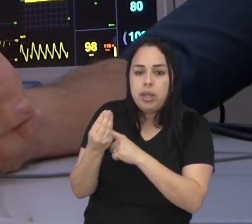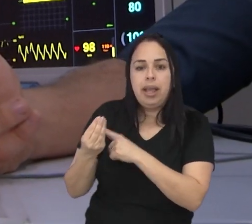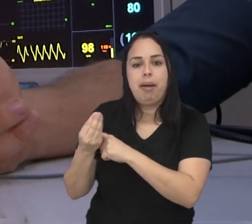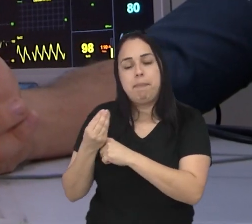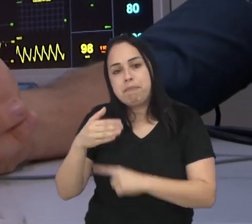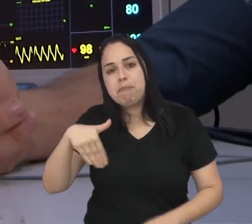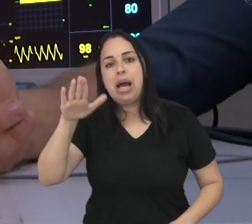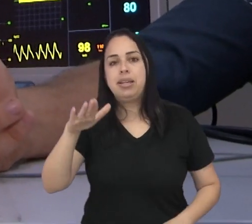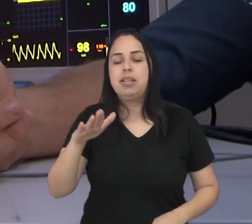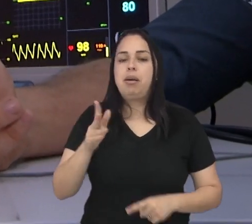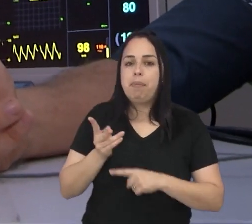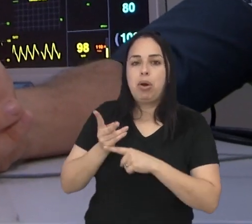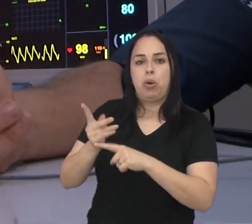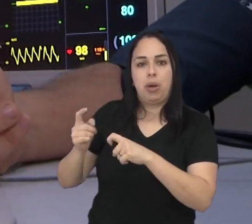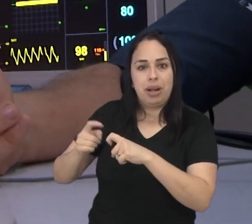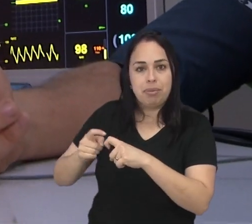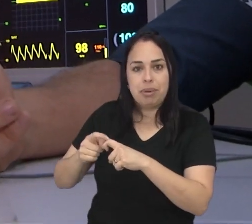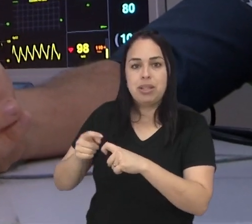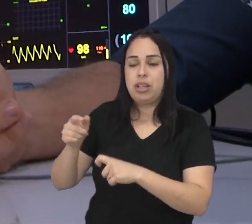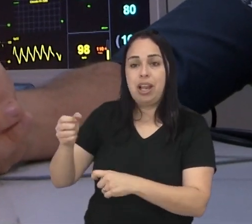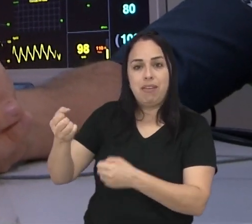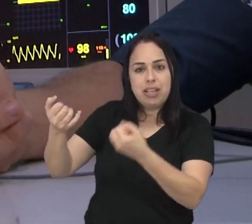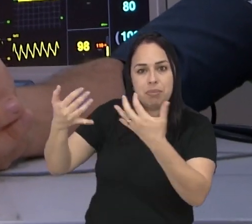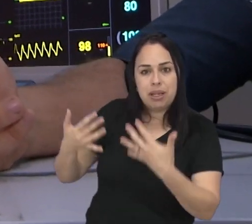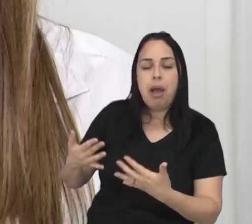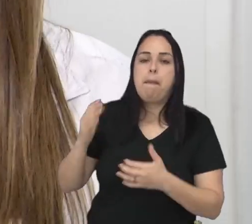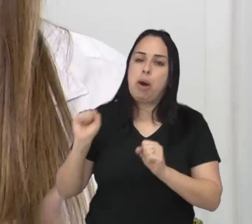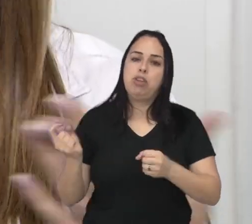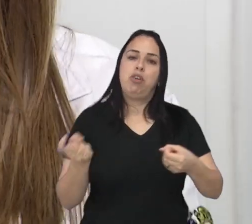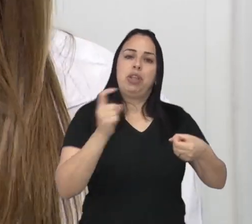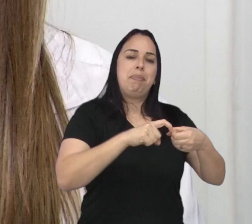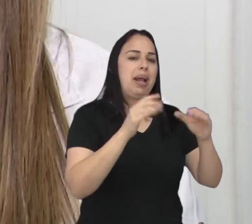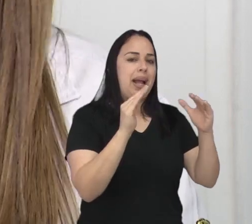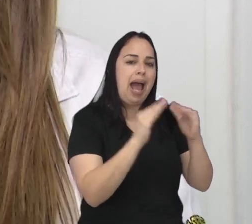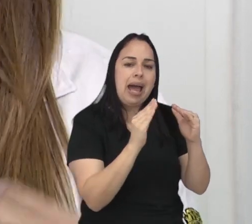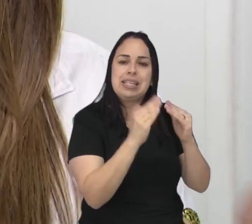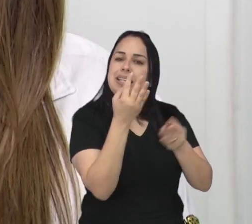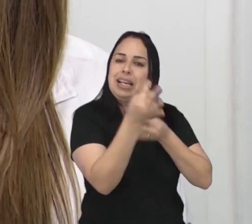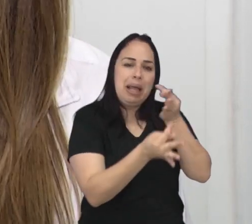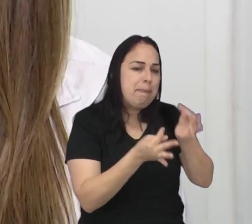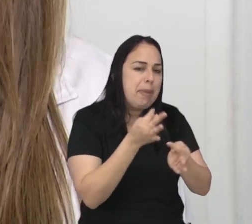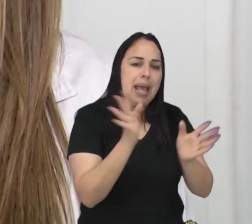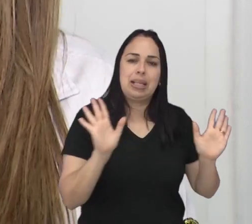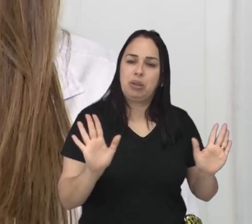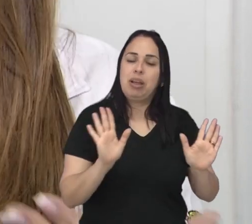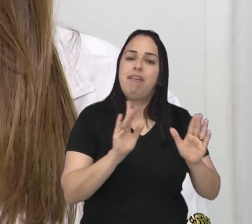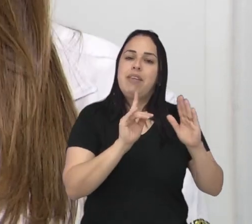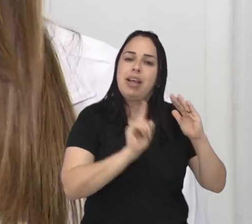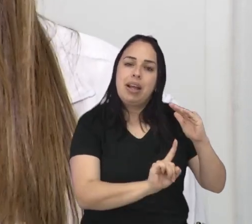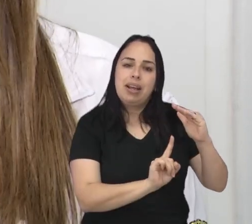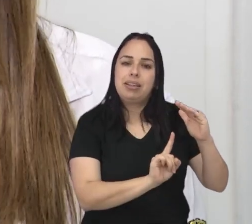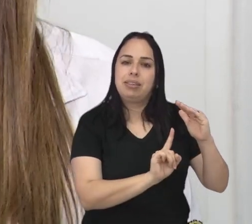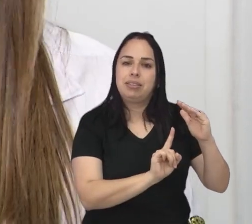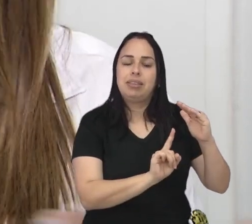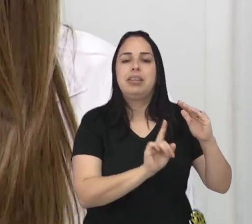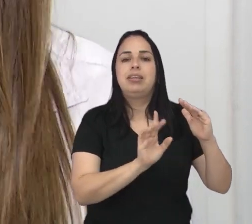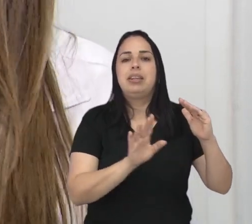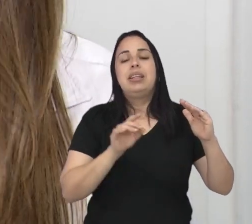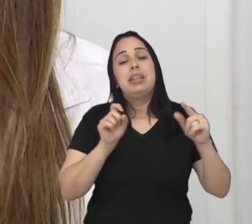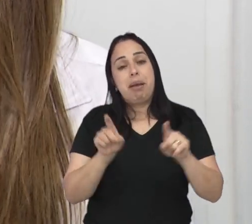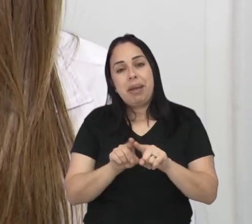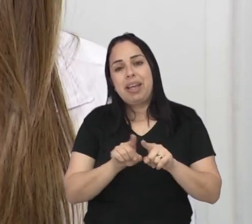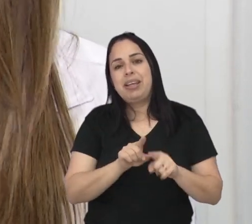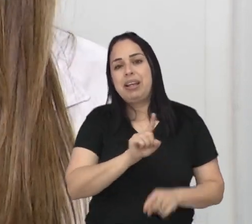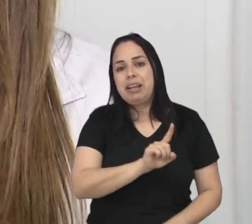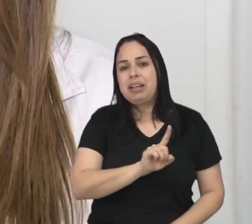mais cuidado. Então venha ao médico e o médico, é bom o médico falar, não, pode ir para casa, pode tratar em casa, do que você ficar em casa, perder um